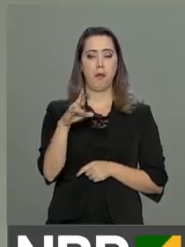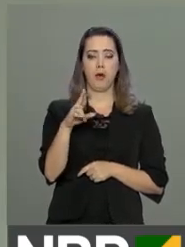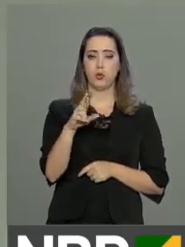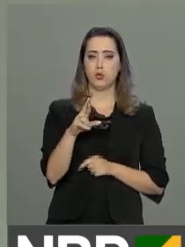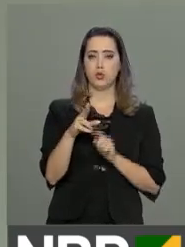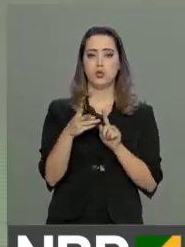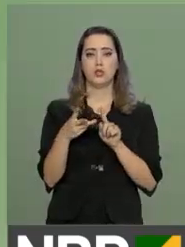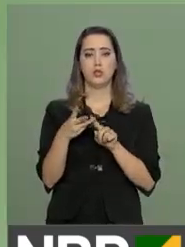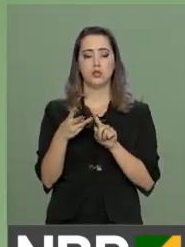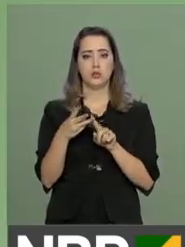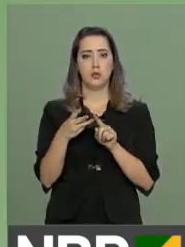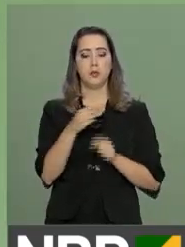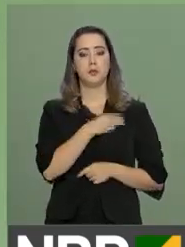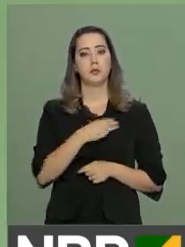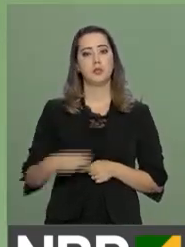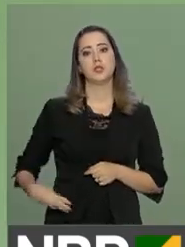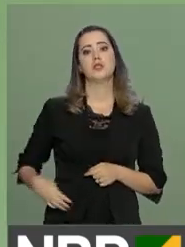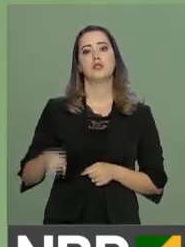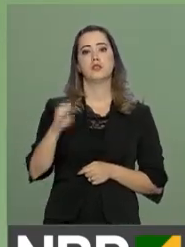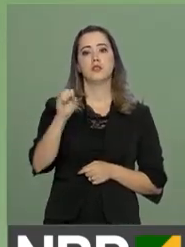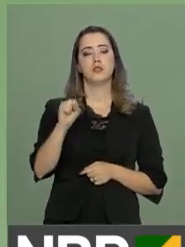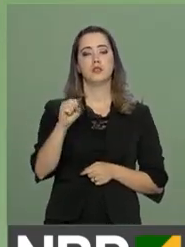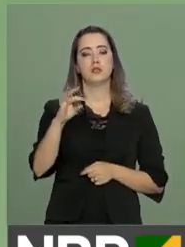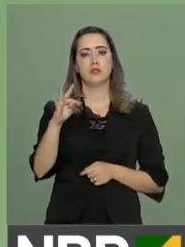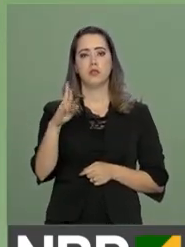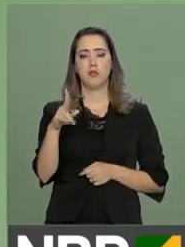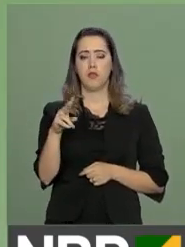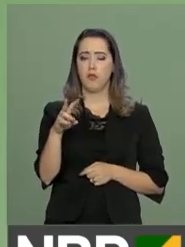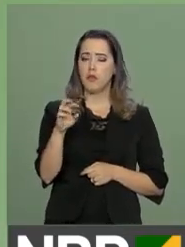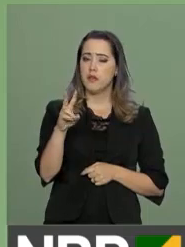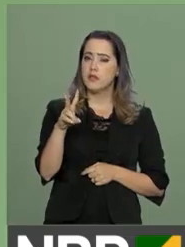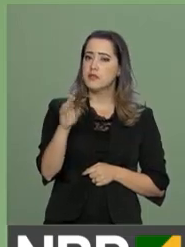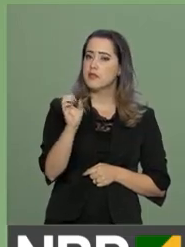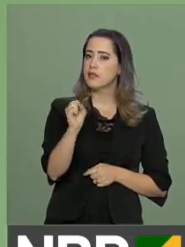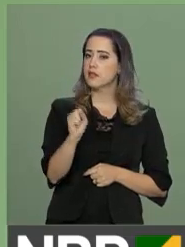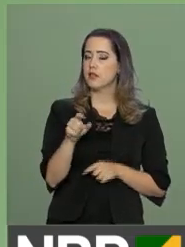Esteves Colnago. E estávamos tratando